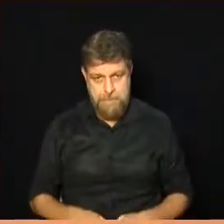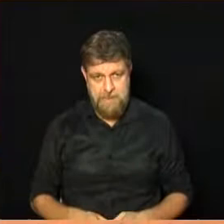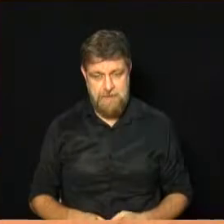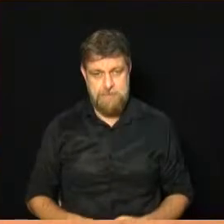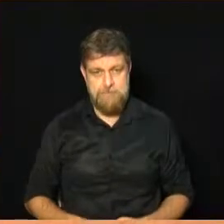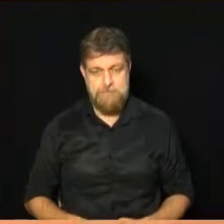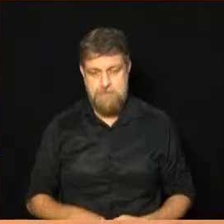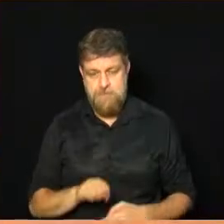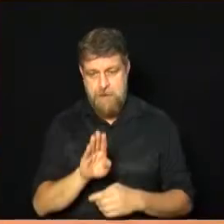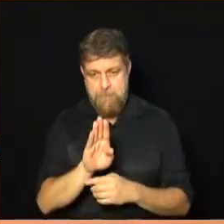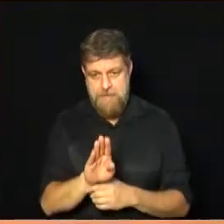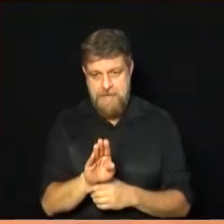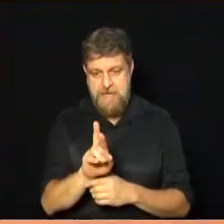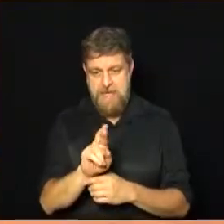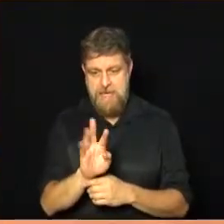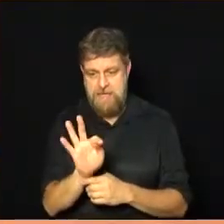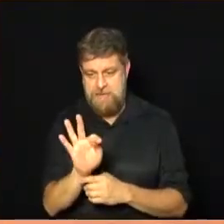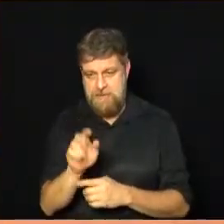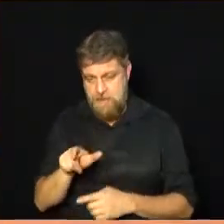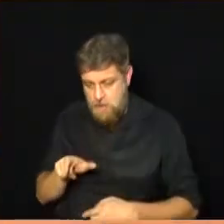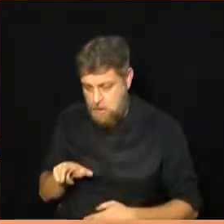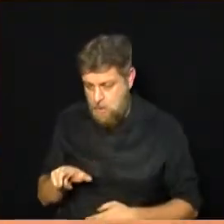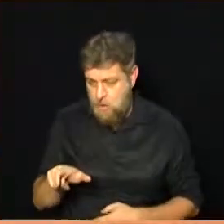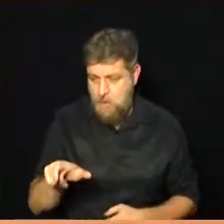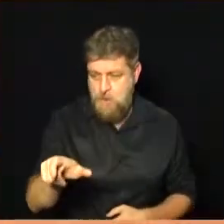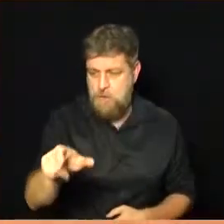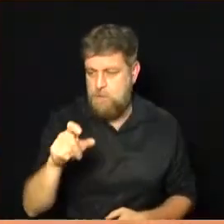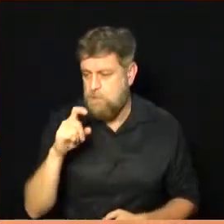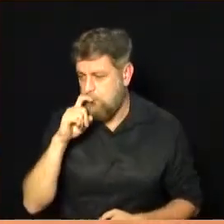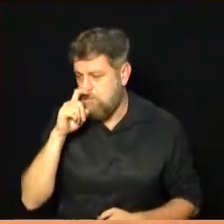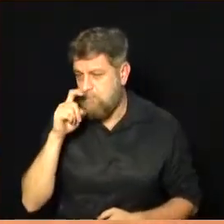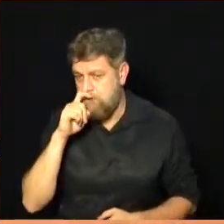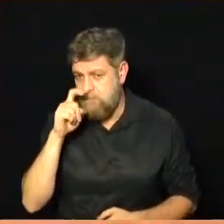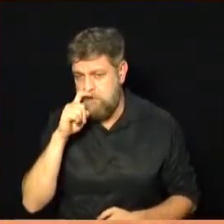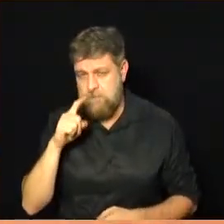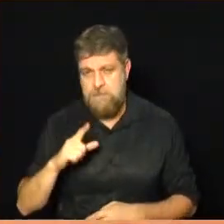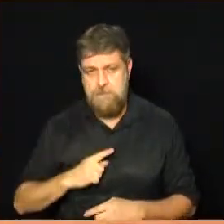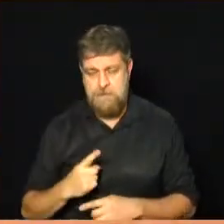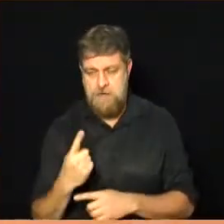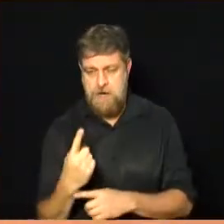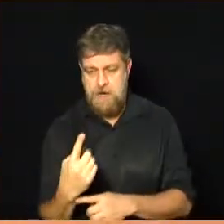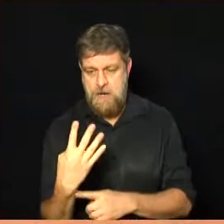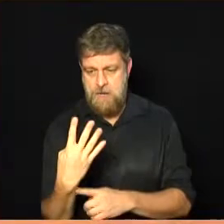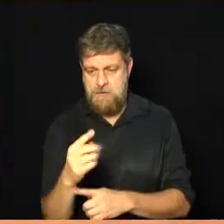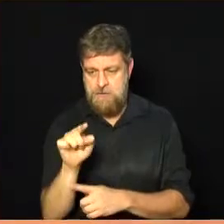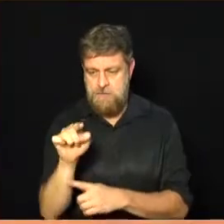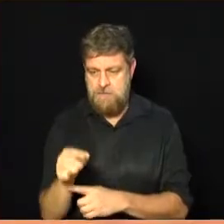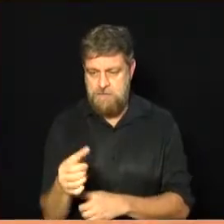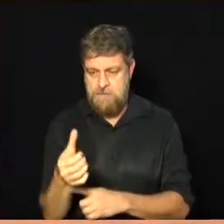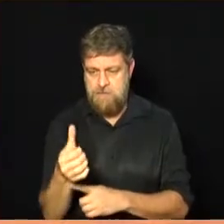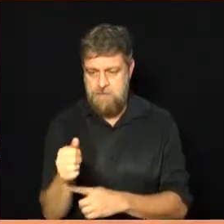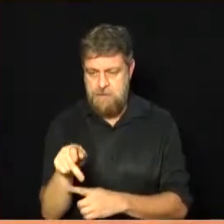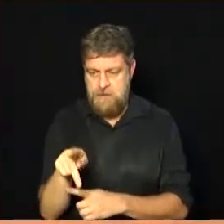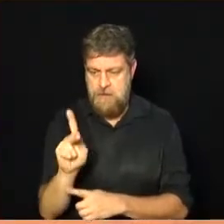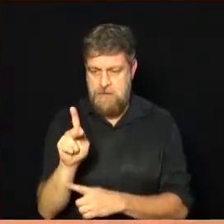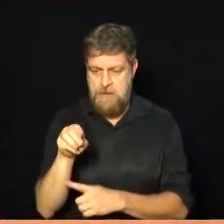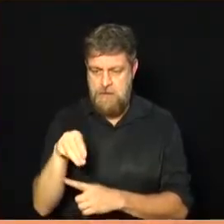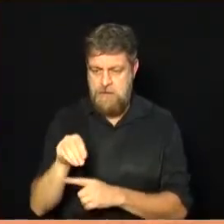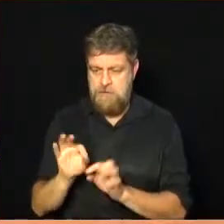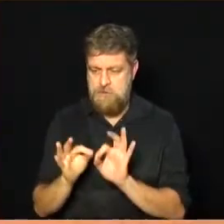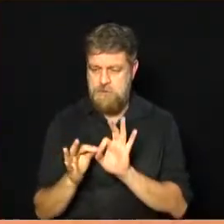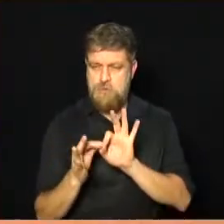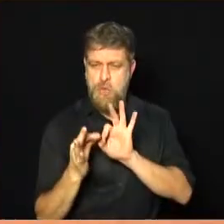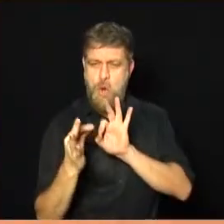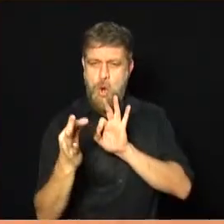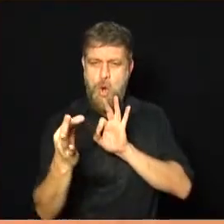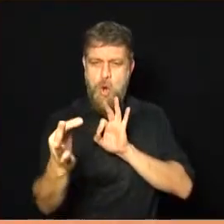O BRT, no corredor do Ouro Verde, ele tem 14,6 quilômetros de extensão, partindo do